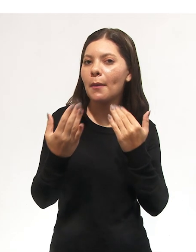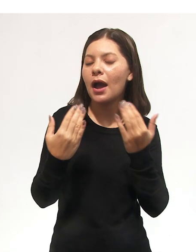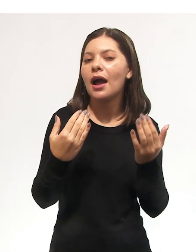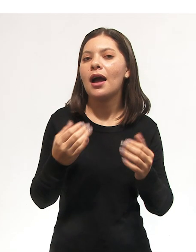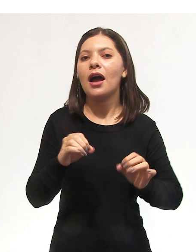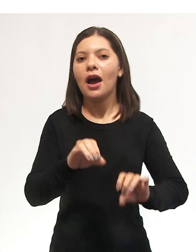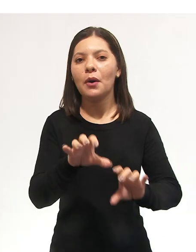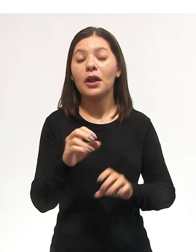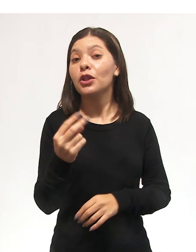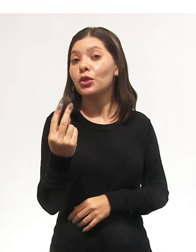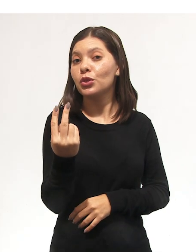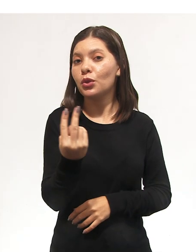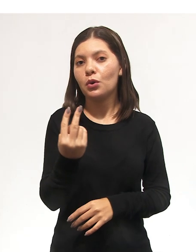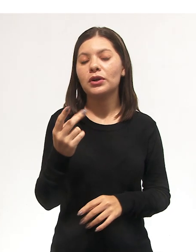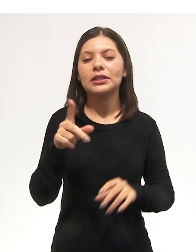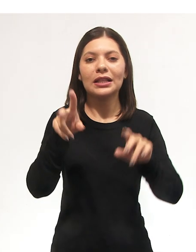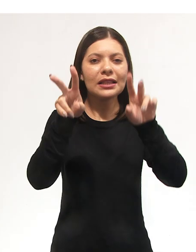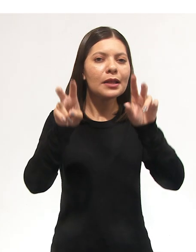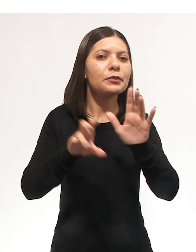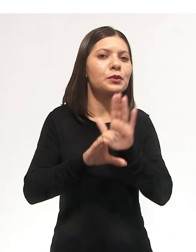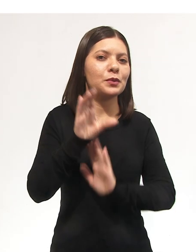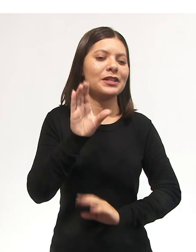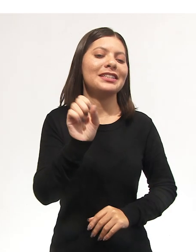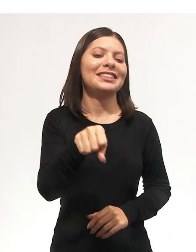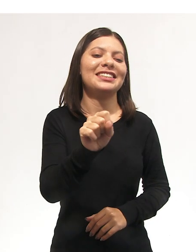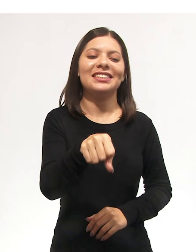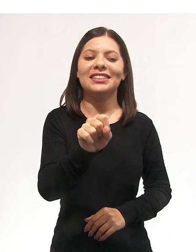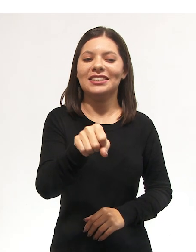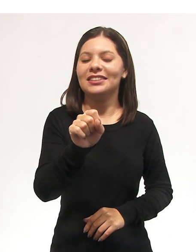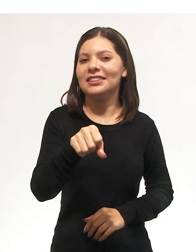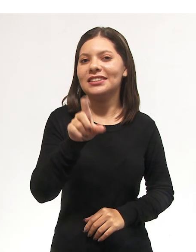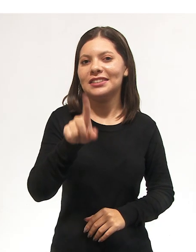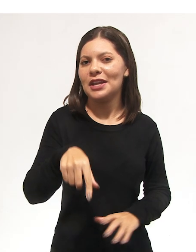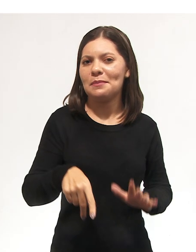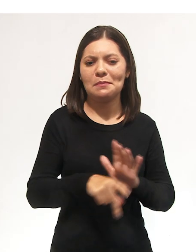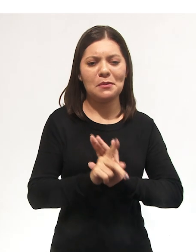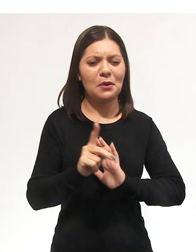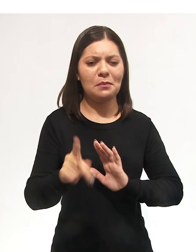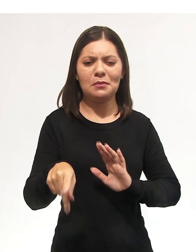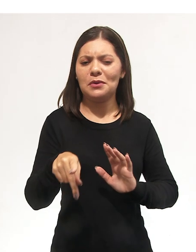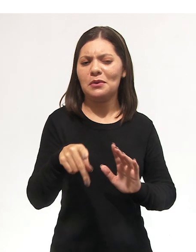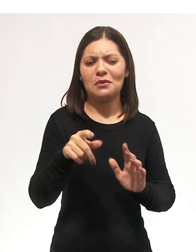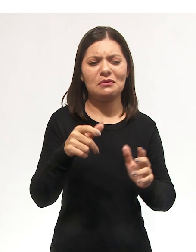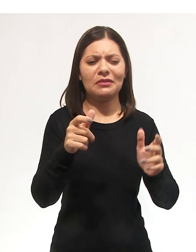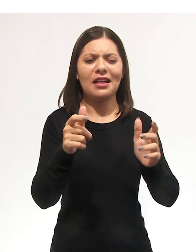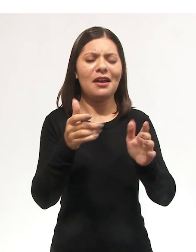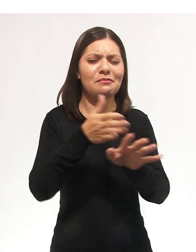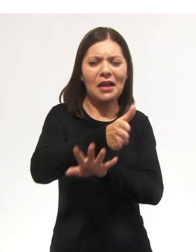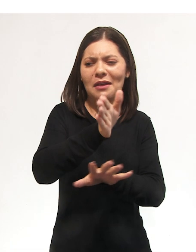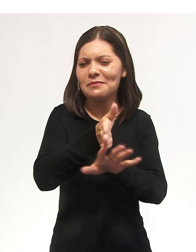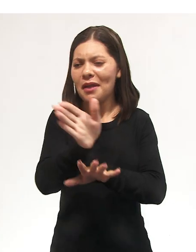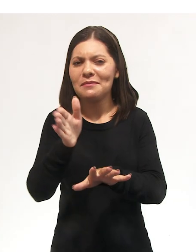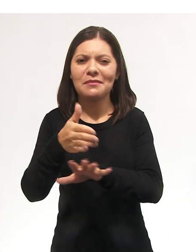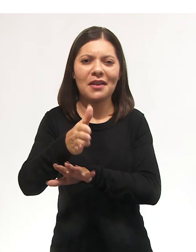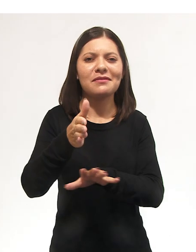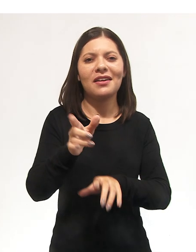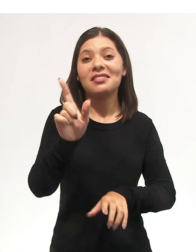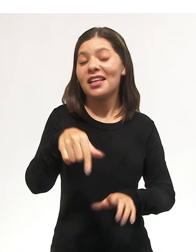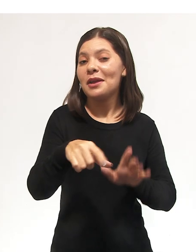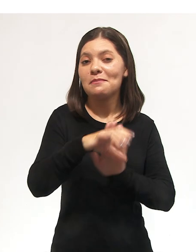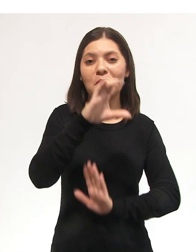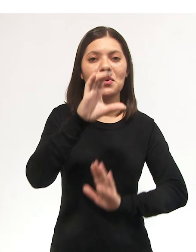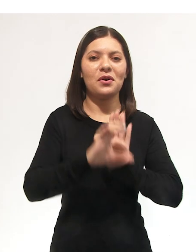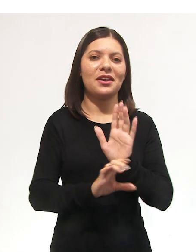2 dimensões do currículo. Dimensões multiverso, extraverso, inverso, contraverso, tudo